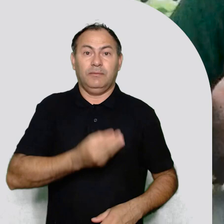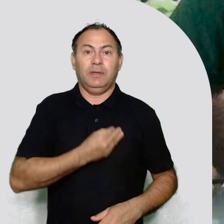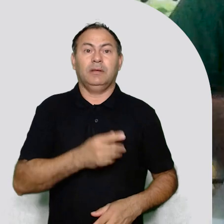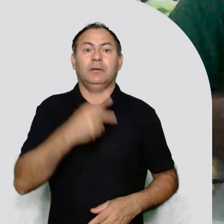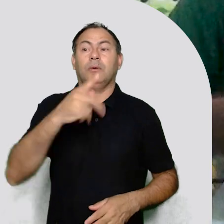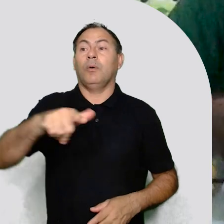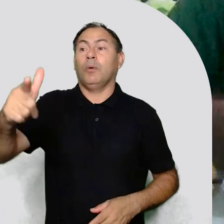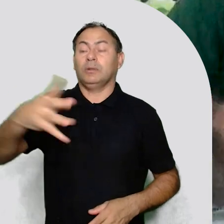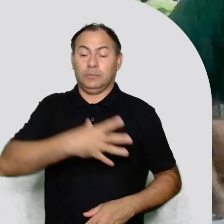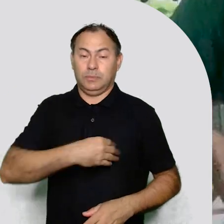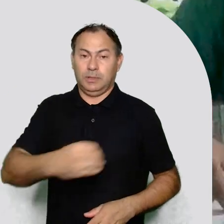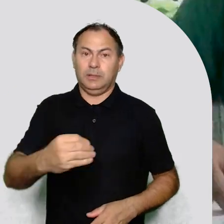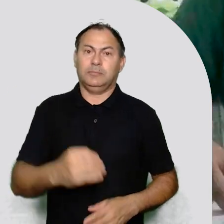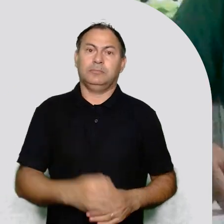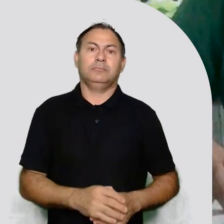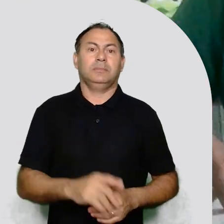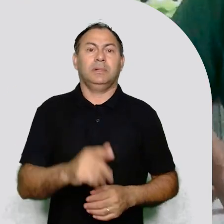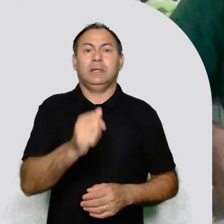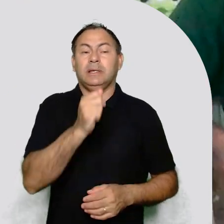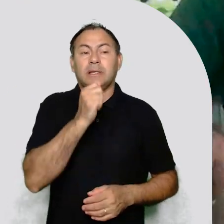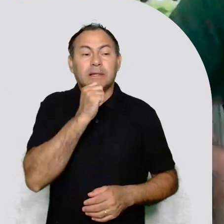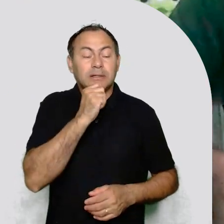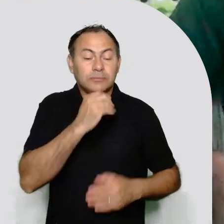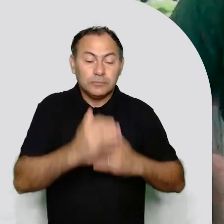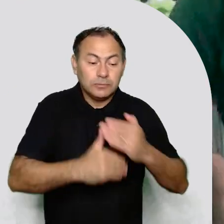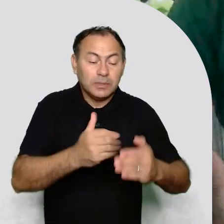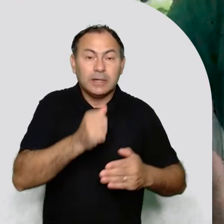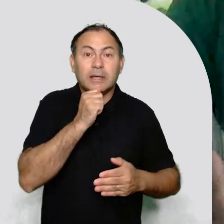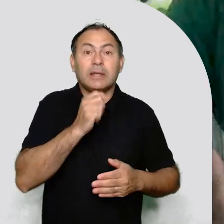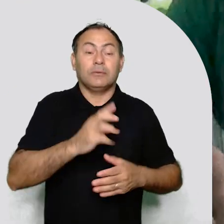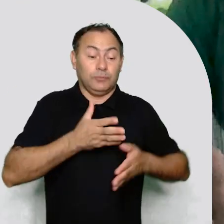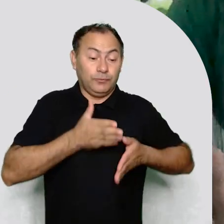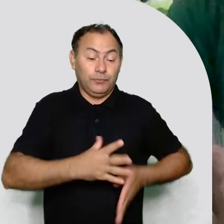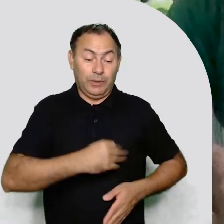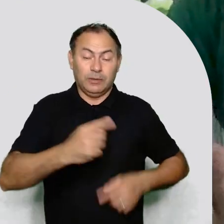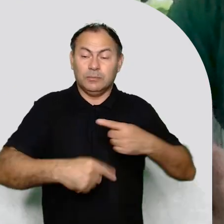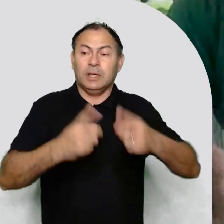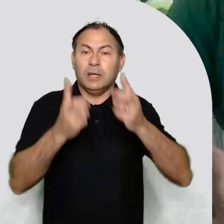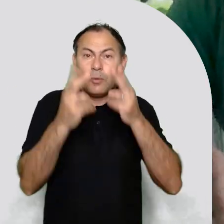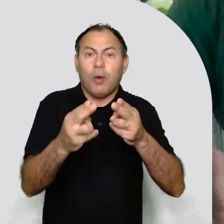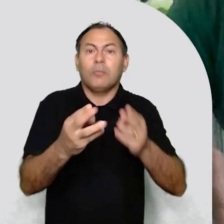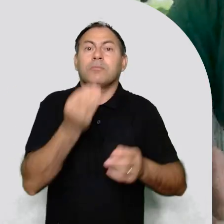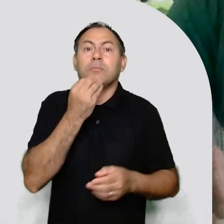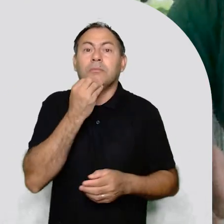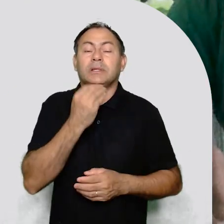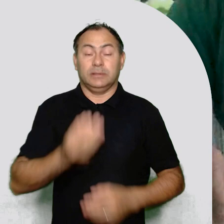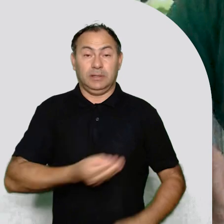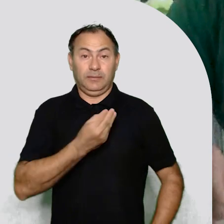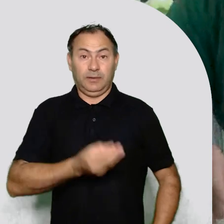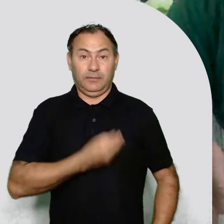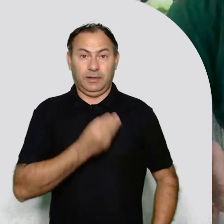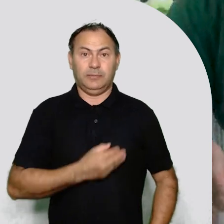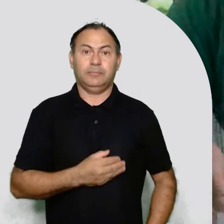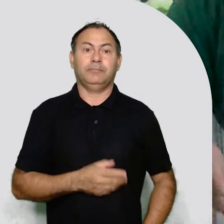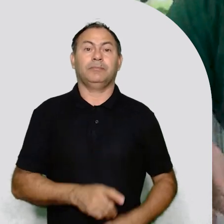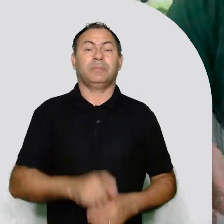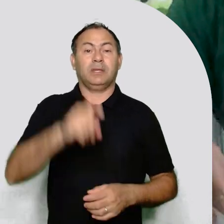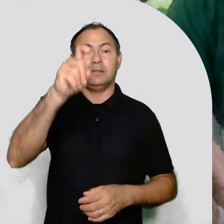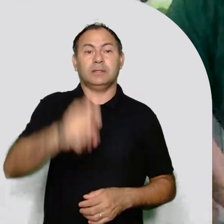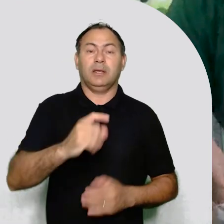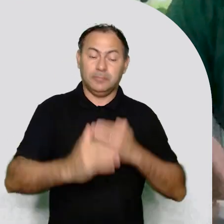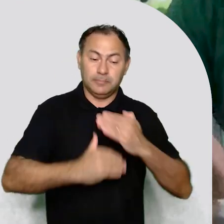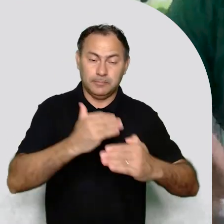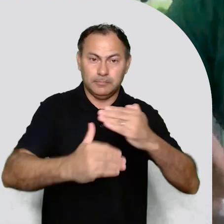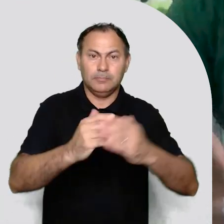vivem, para que os outros filhos que ainda não nasceram, ainda vão vir, tenham iguais oportunidades de viver, crescer